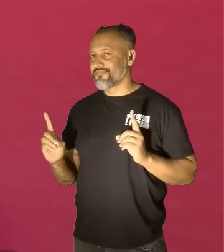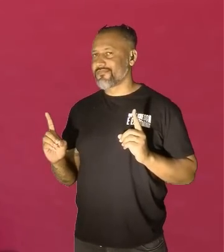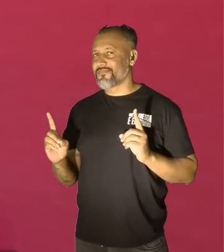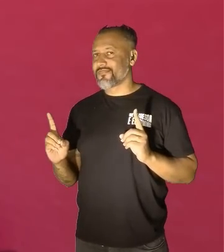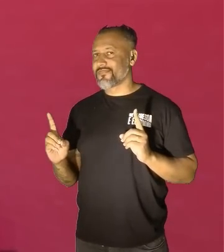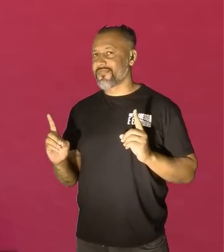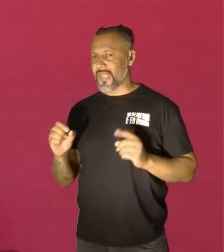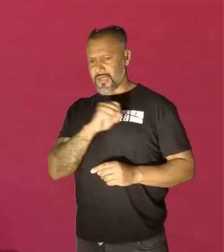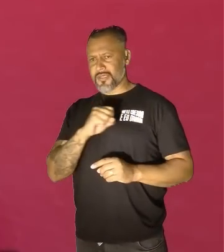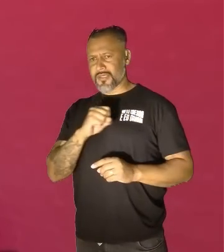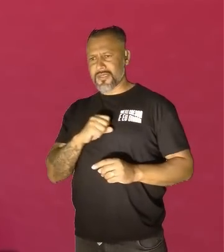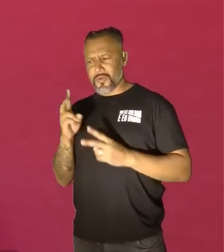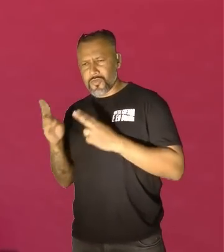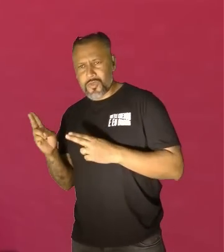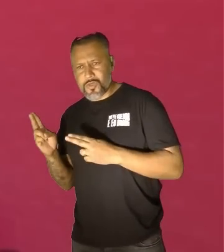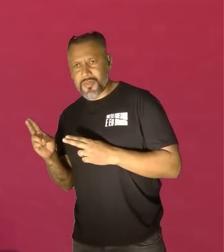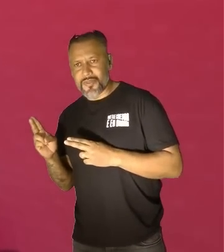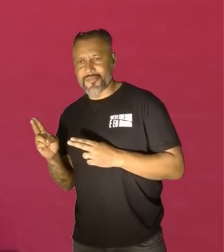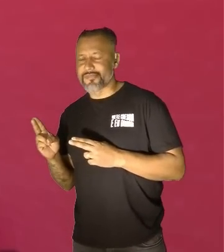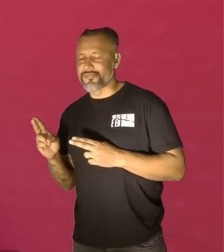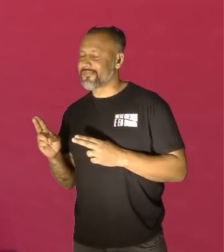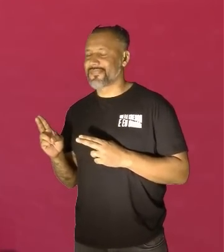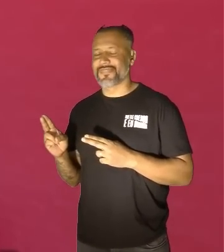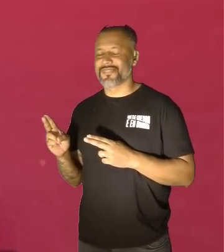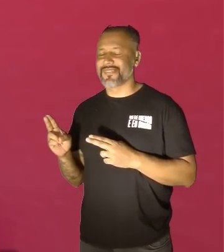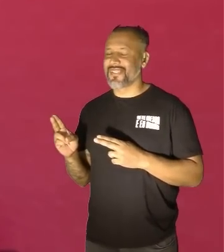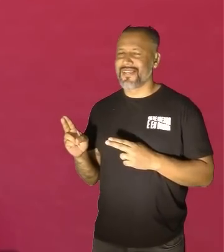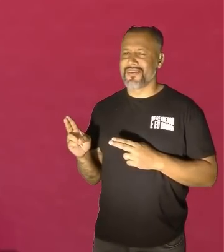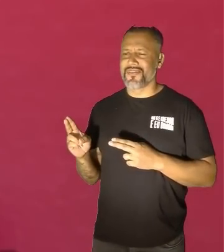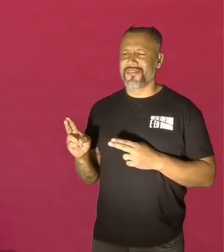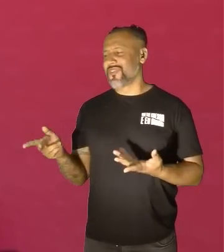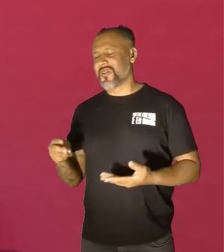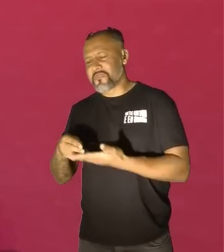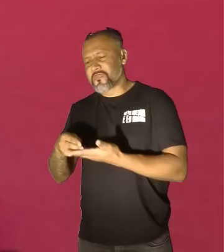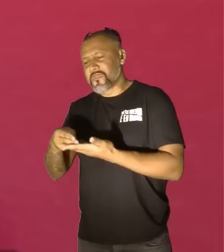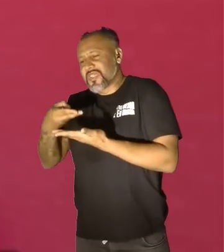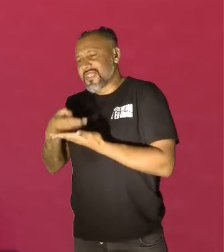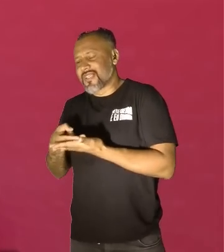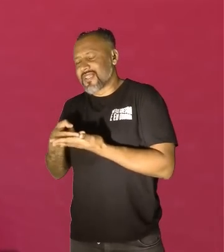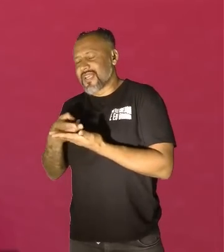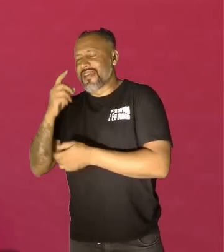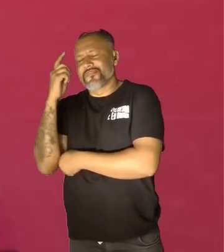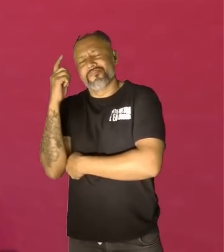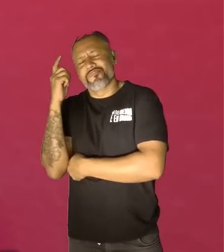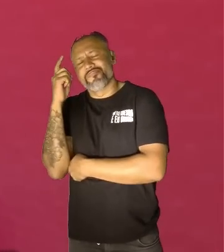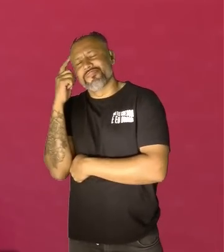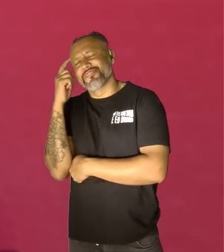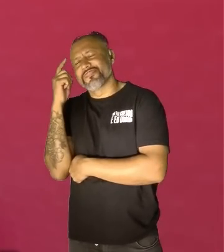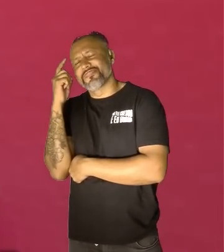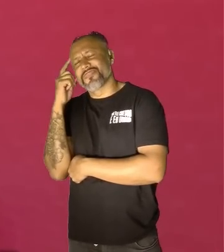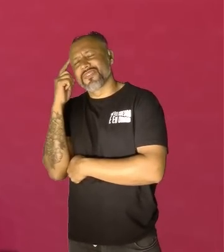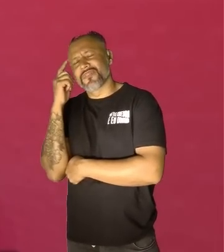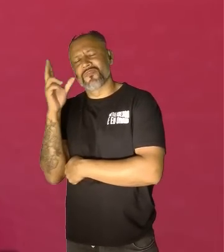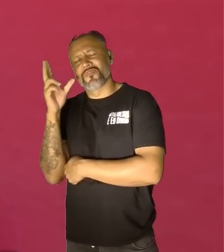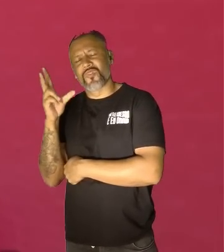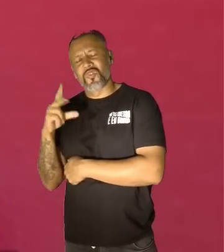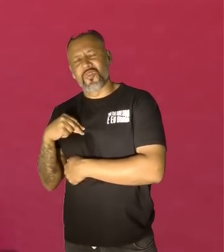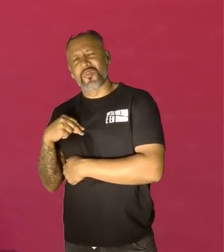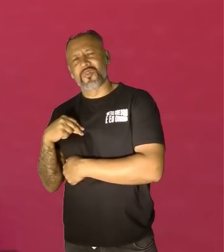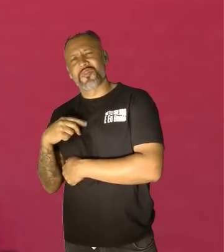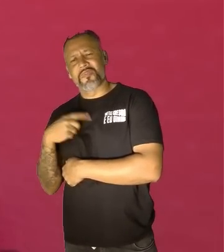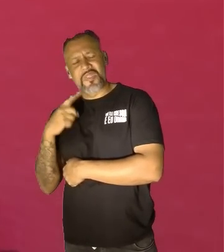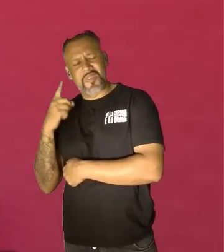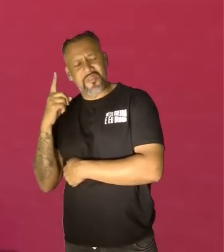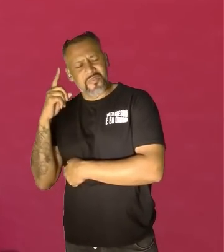Depois de ouvir um chamado desse, quem é que dorme? Ele deve ter ficado na cama ali, todo uma criança, meu Deus. Ele se